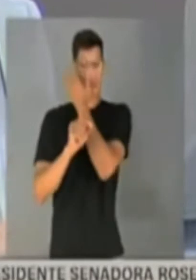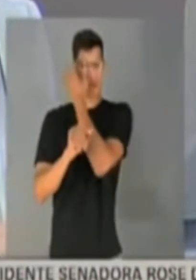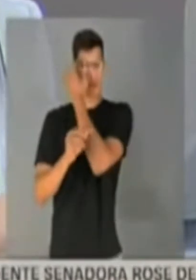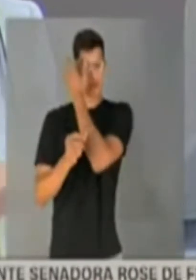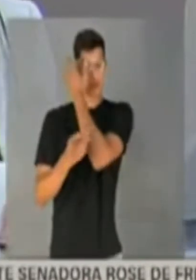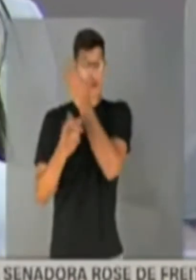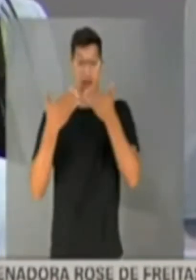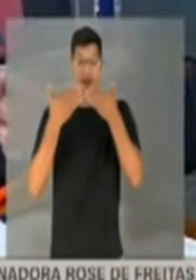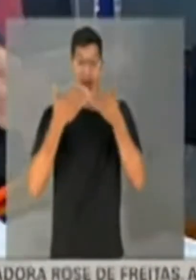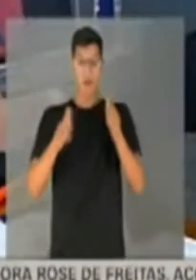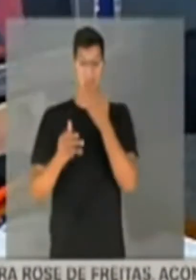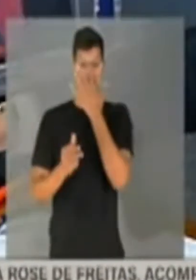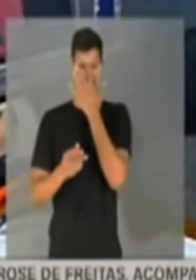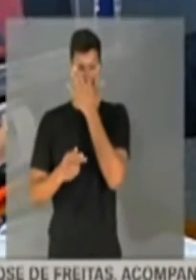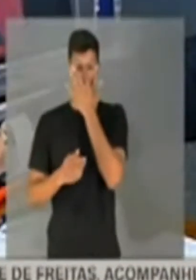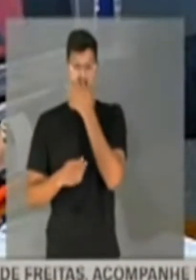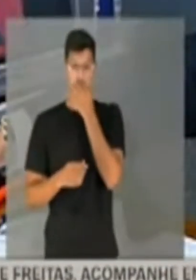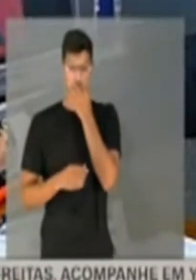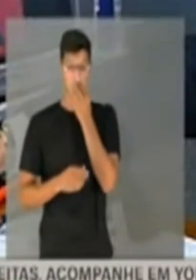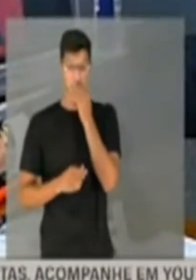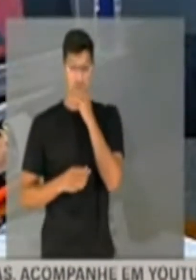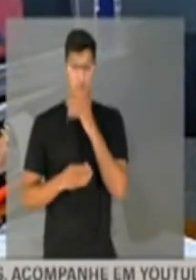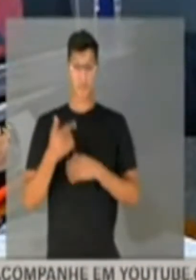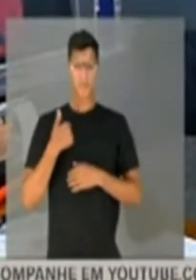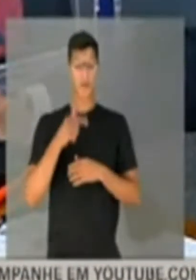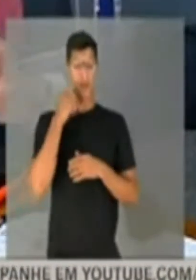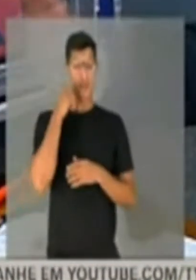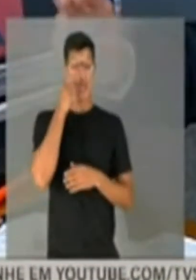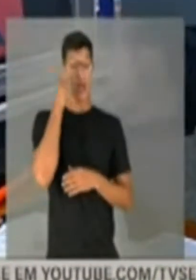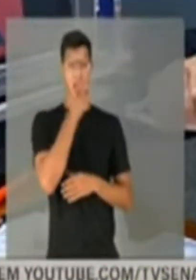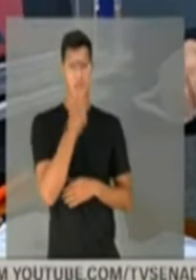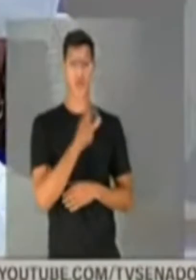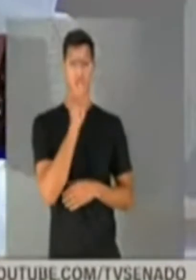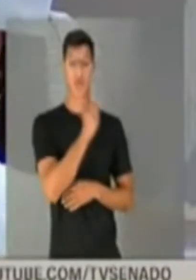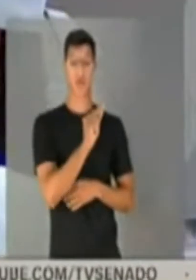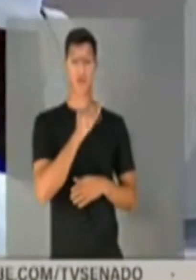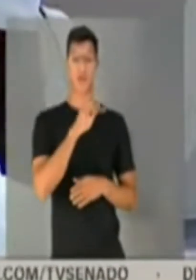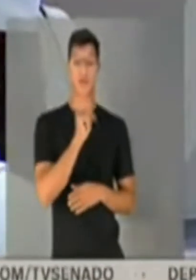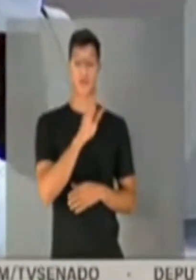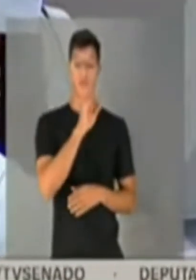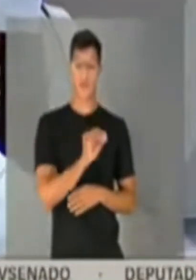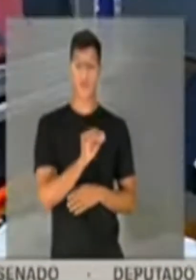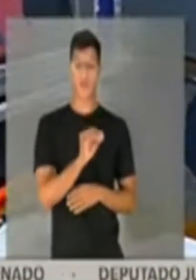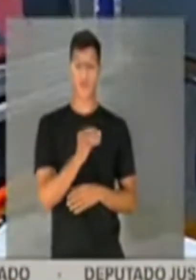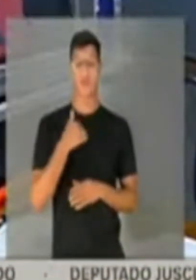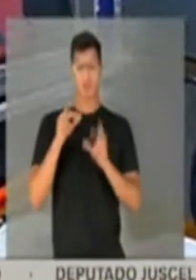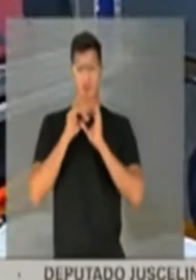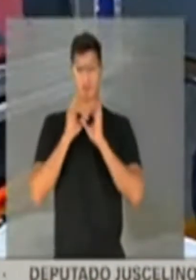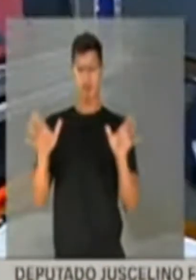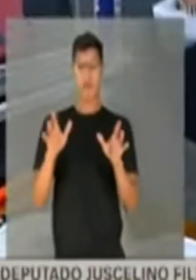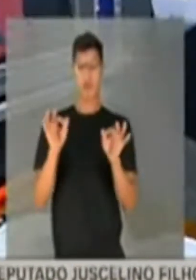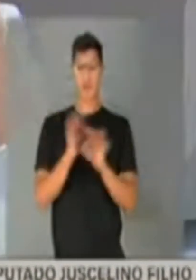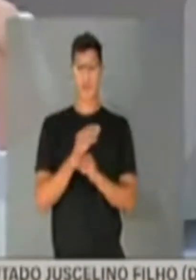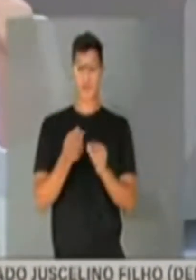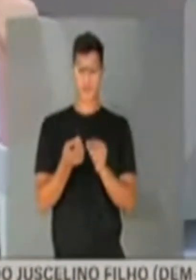a tomada de conta. A minha pergunta é se Vossa Senhoria alertou em relação ao fato dela ser intermediária para provar que me permita